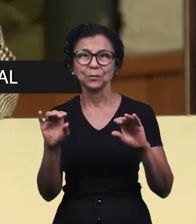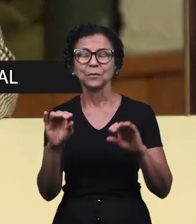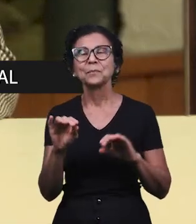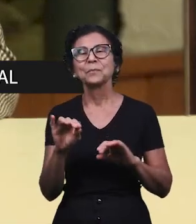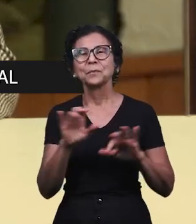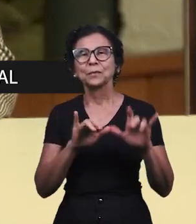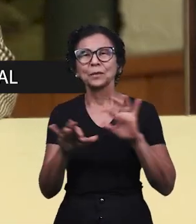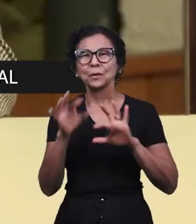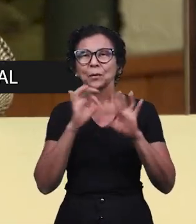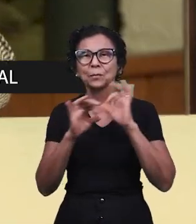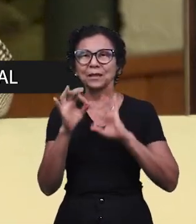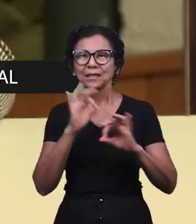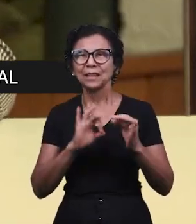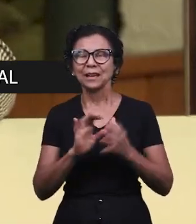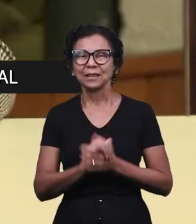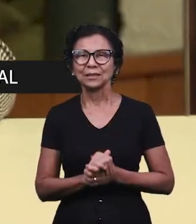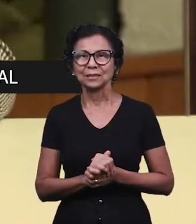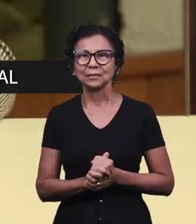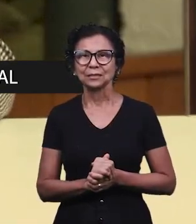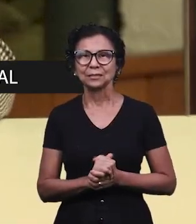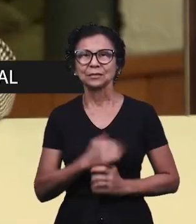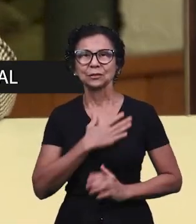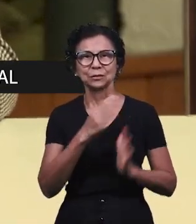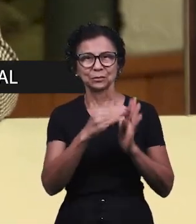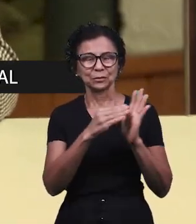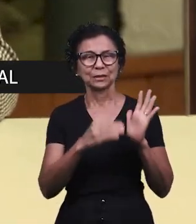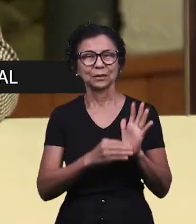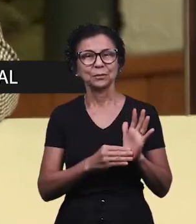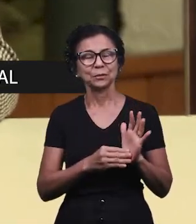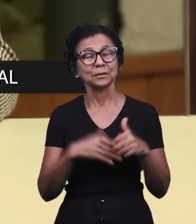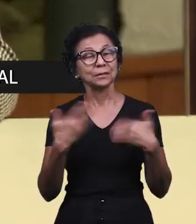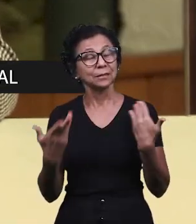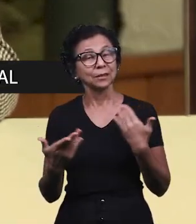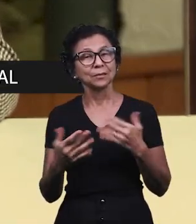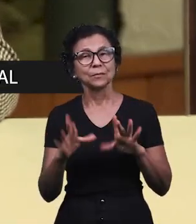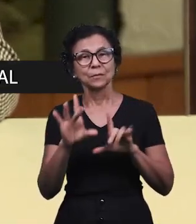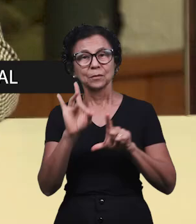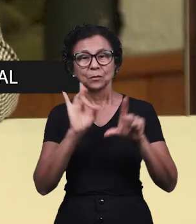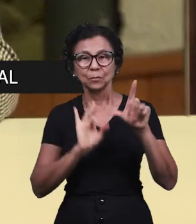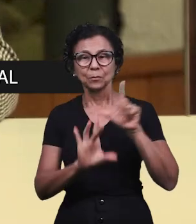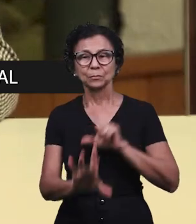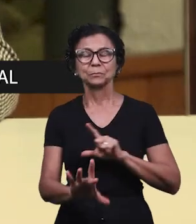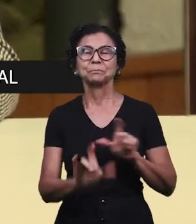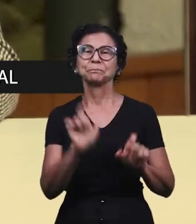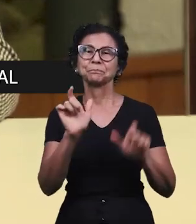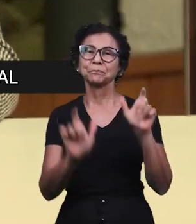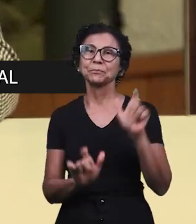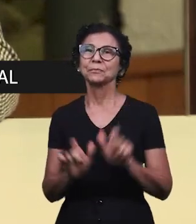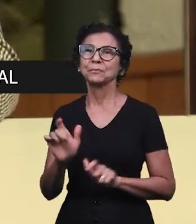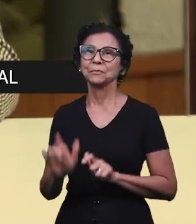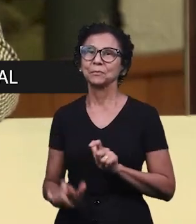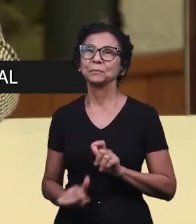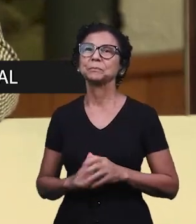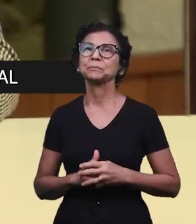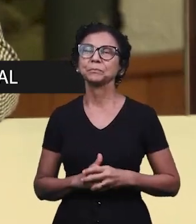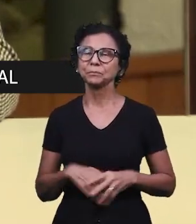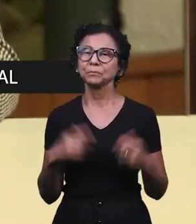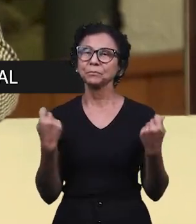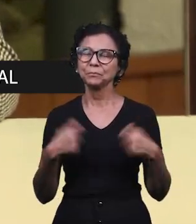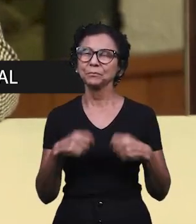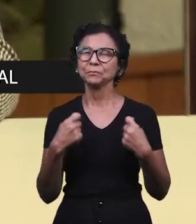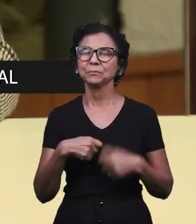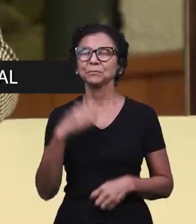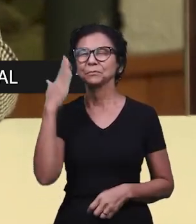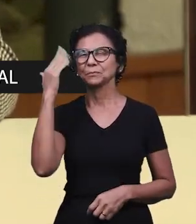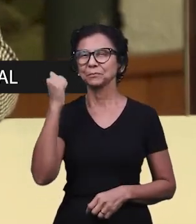perca tempo. Gostou do conteúdo? Então, compartilhe. Compartilhe com as pessoas, porque muitas pessoas precisam